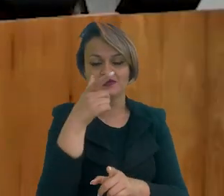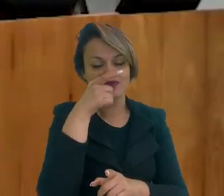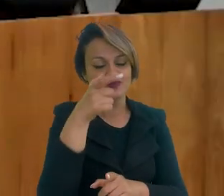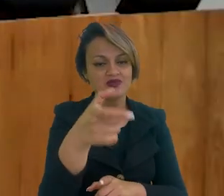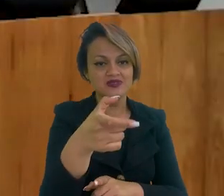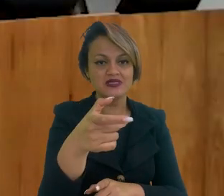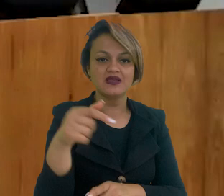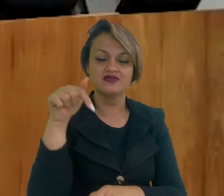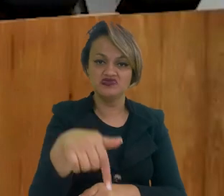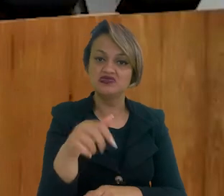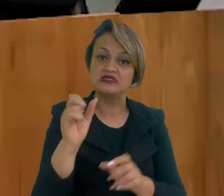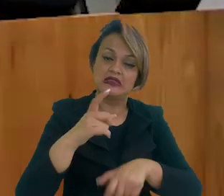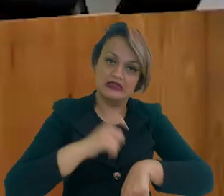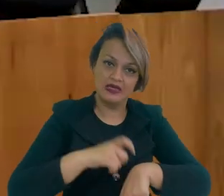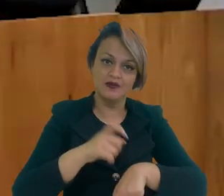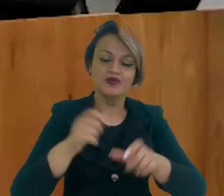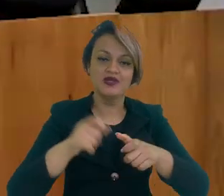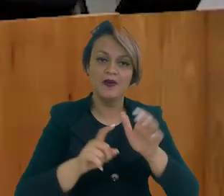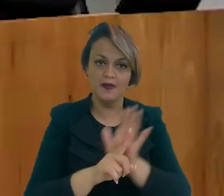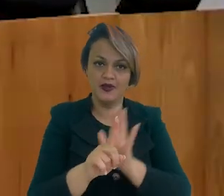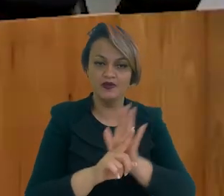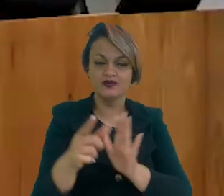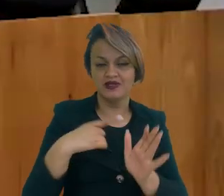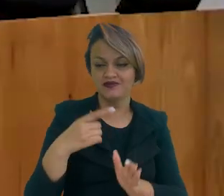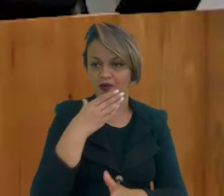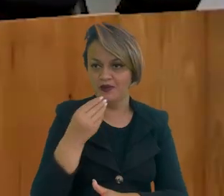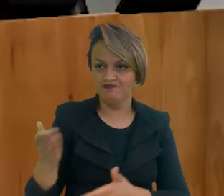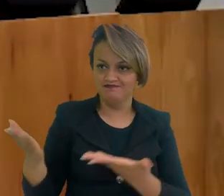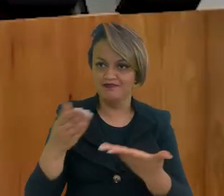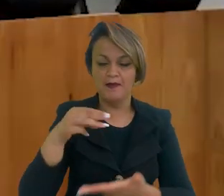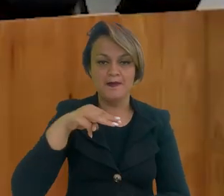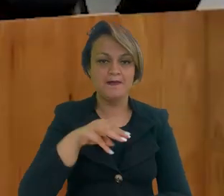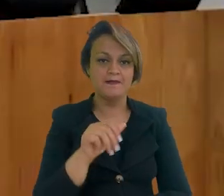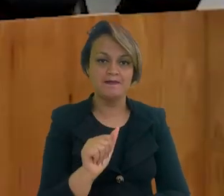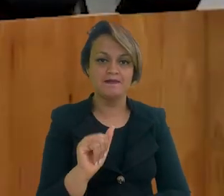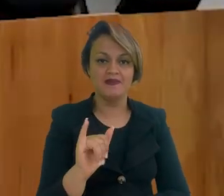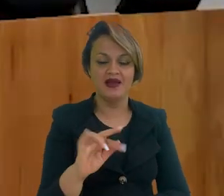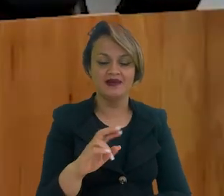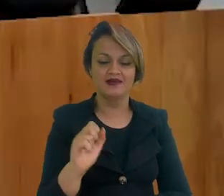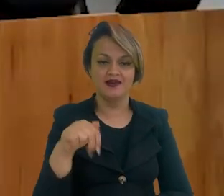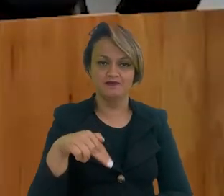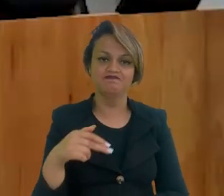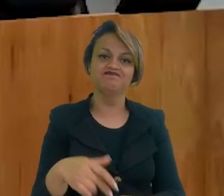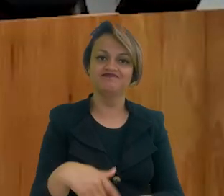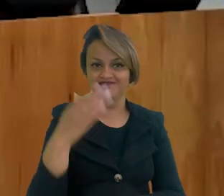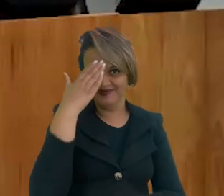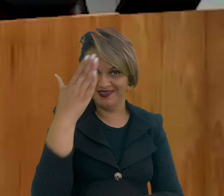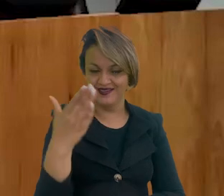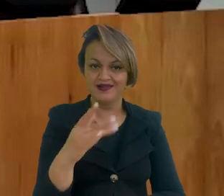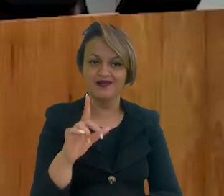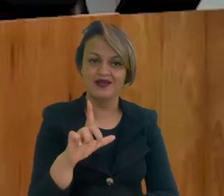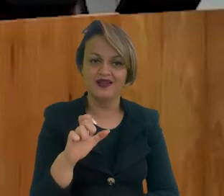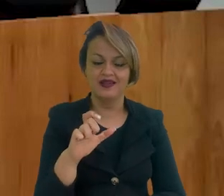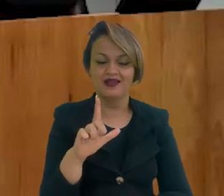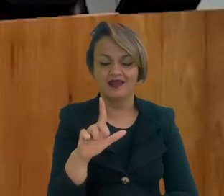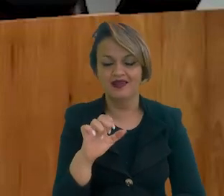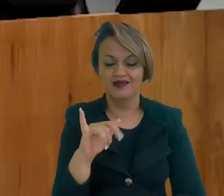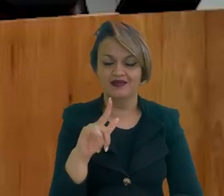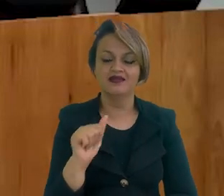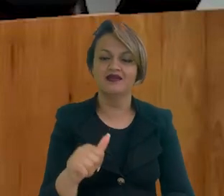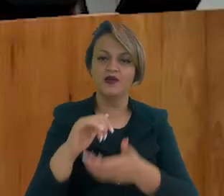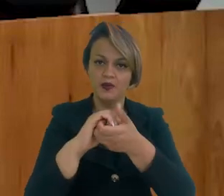e continuam lá na plataforma Júnior além da nossa plateia e se eu tiver um tempinho eu faço uma questão